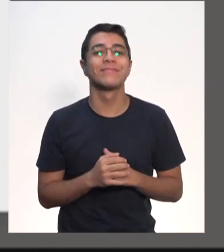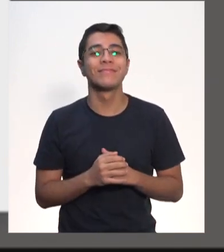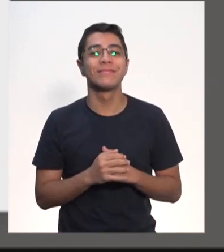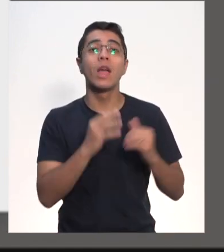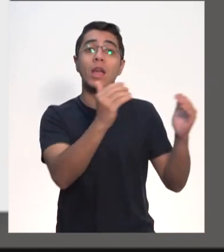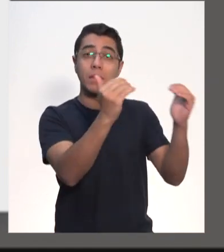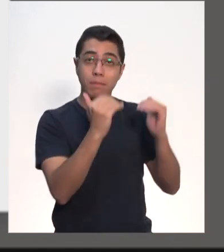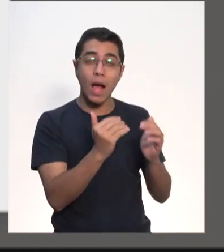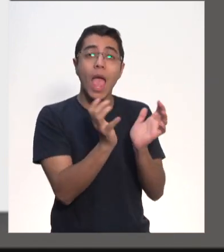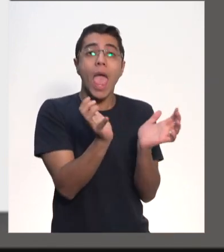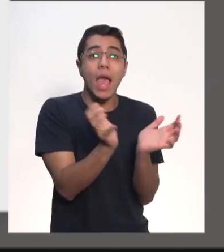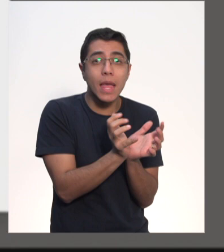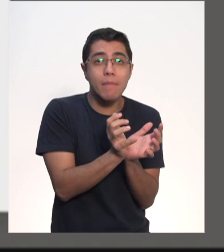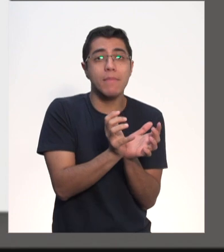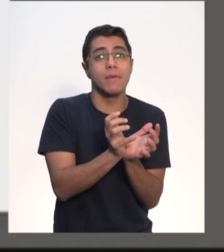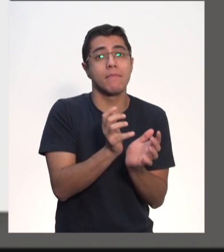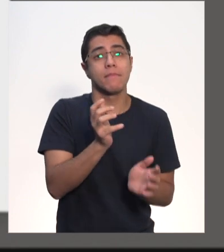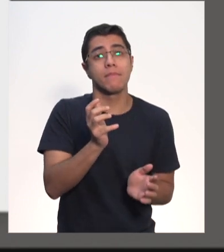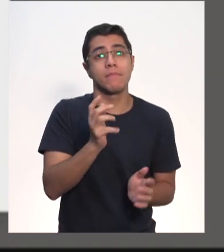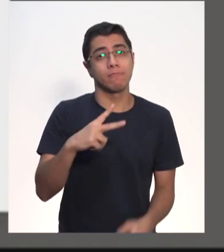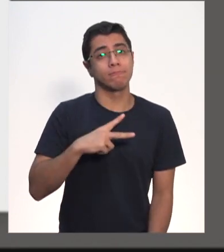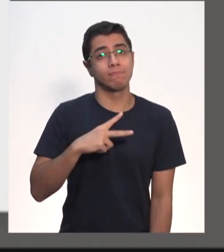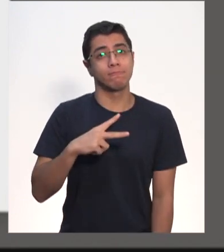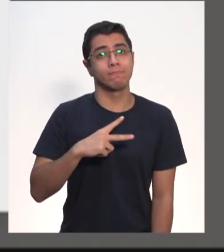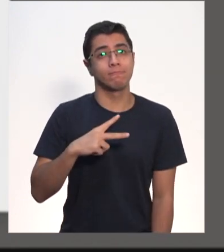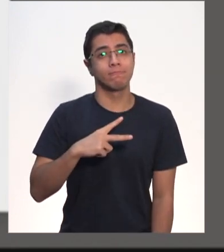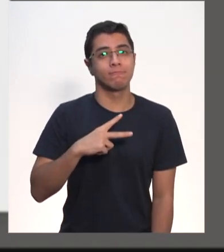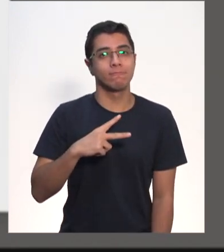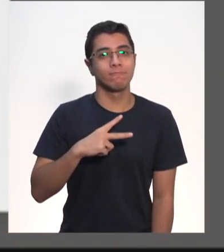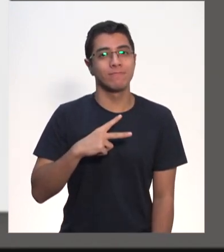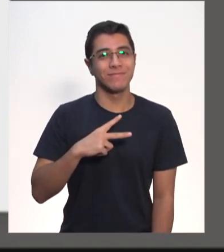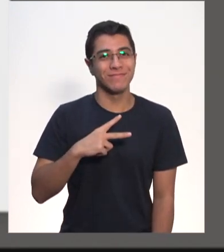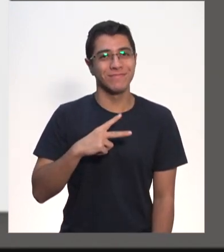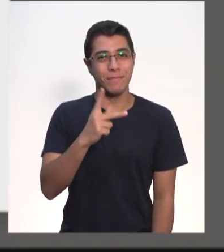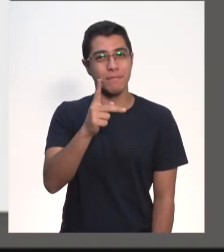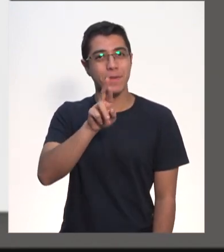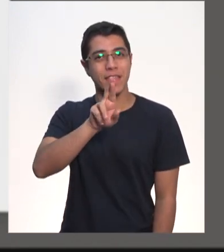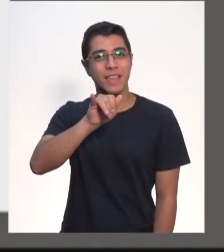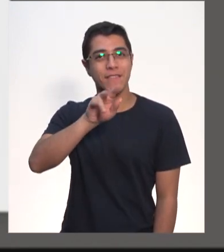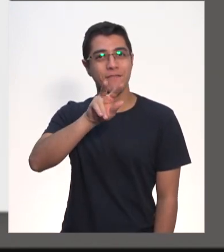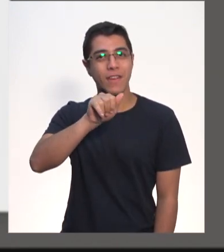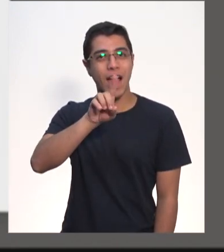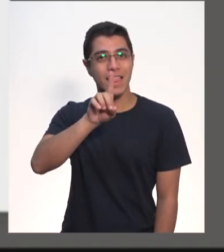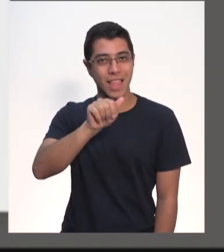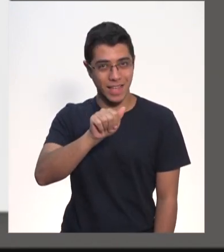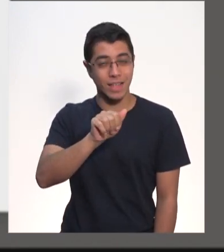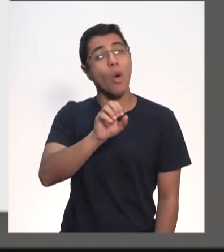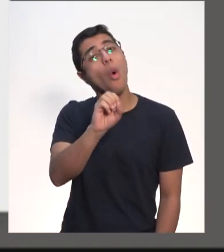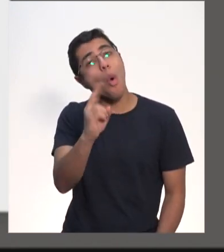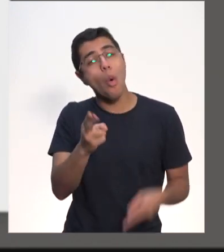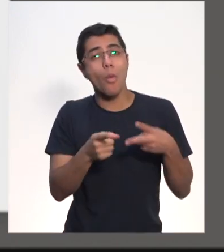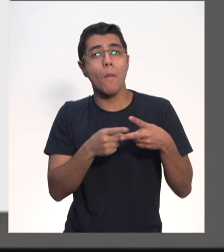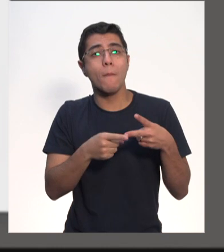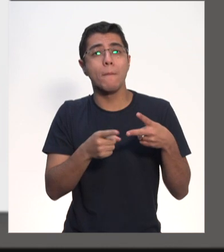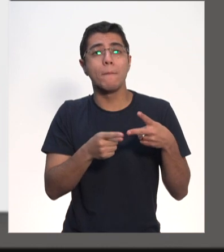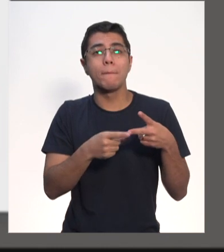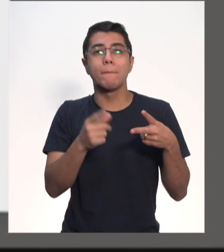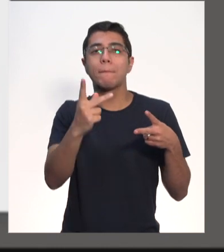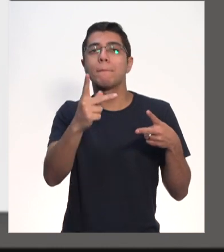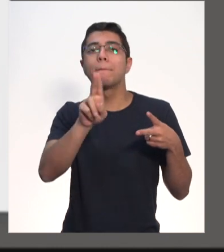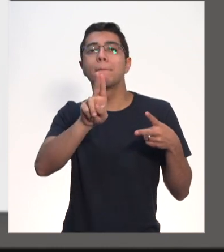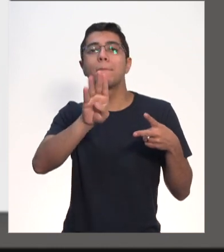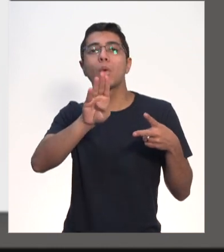somente os proprietários podem adicionar membros, e onde é equipe pública, qualquer pessoa da organização pode ingressar. Se